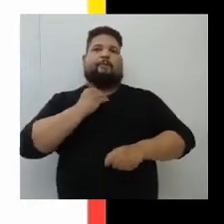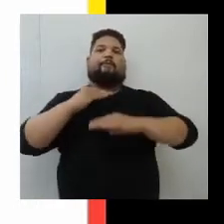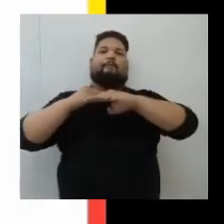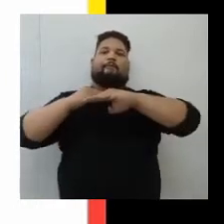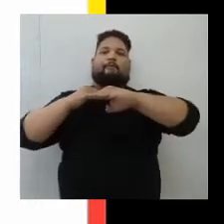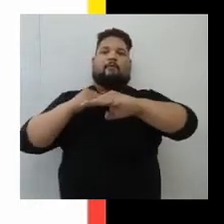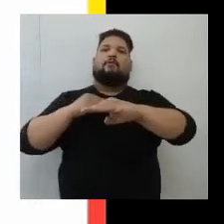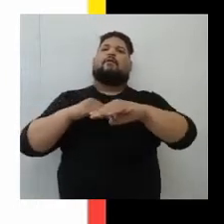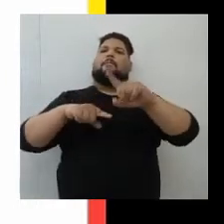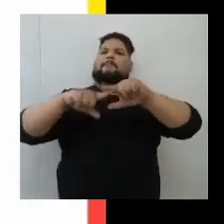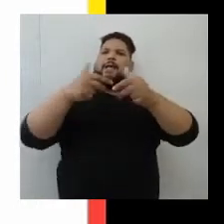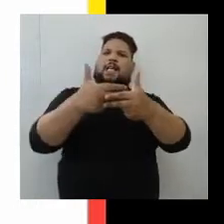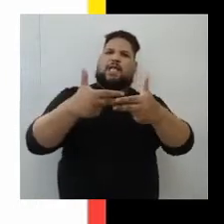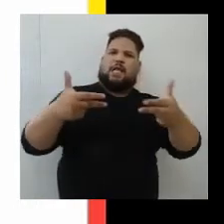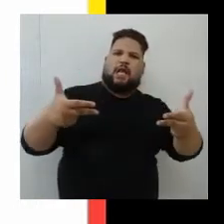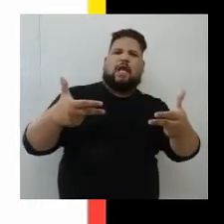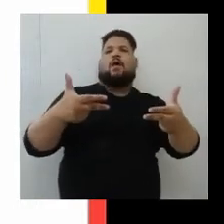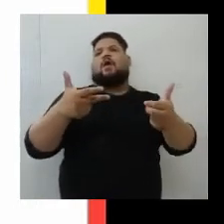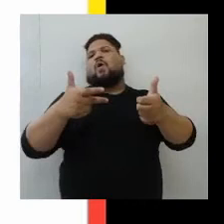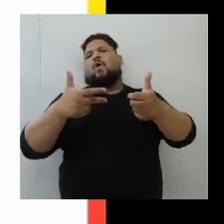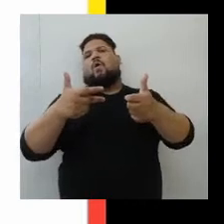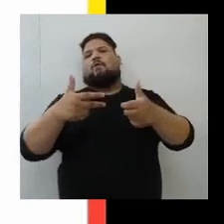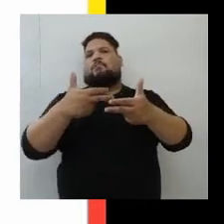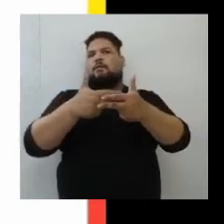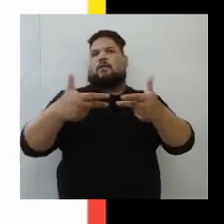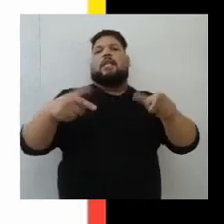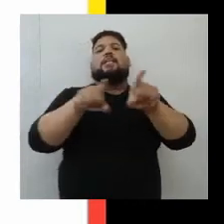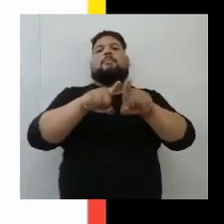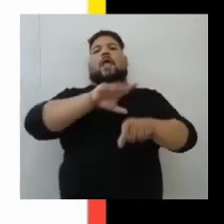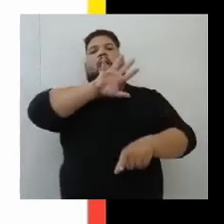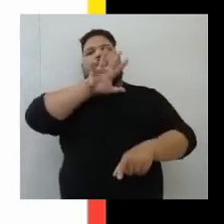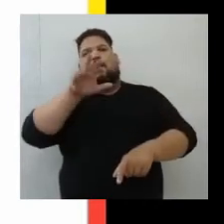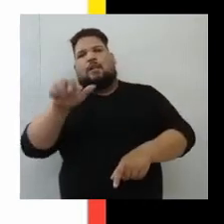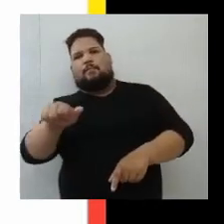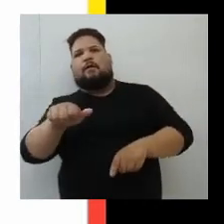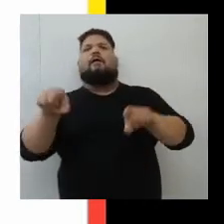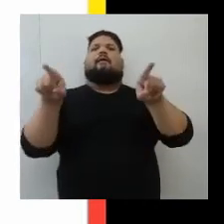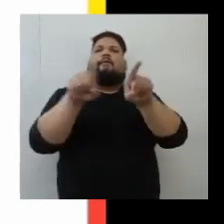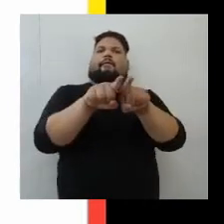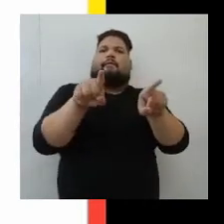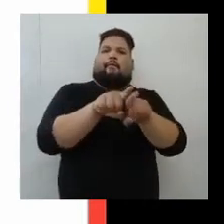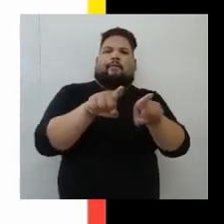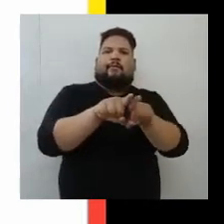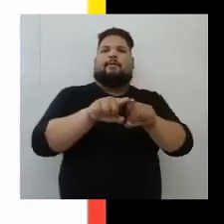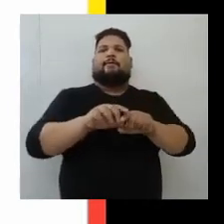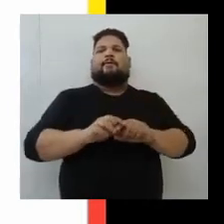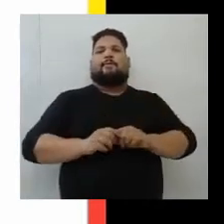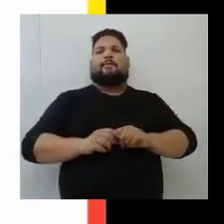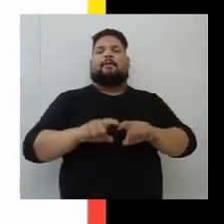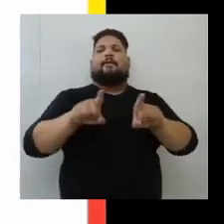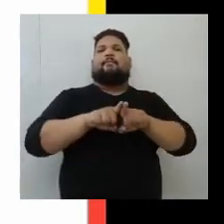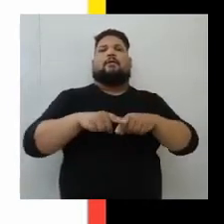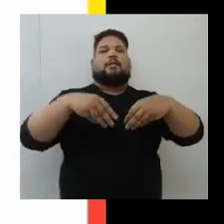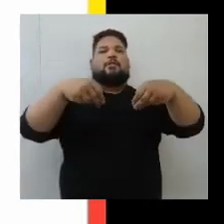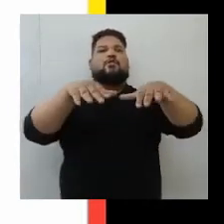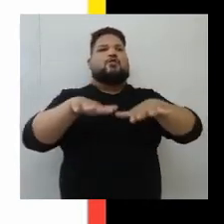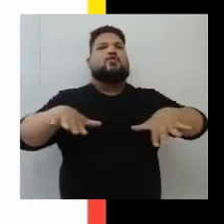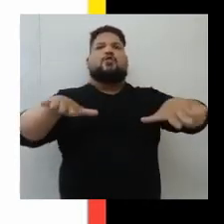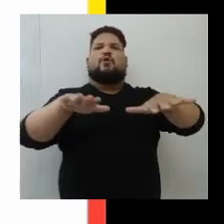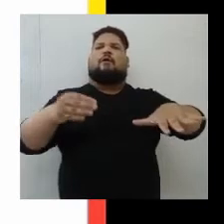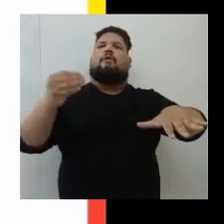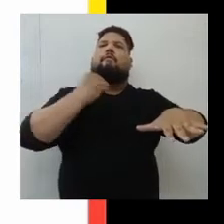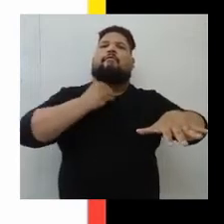das ferramentas, o uso de determinados animais, o esgotamento do solo, tudo